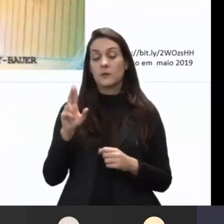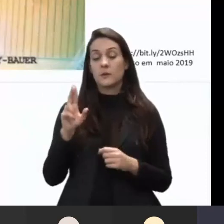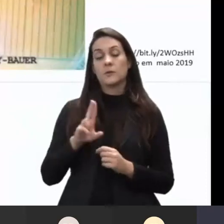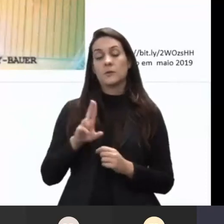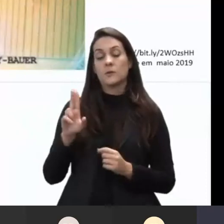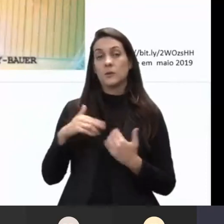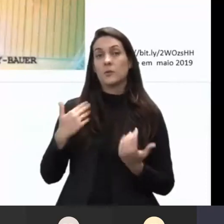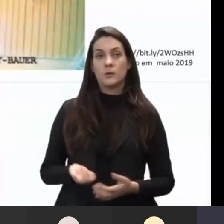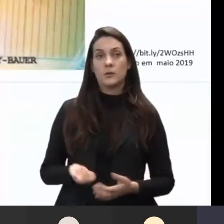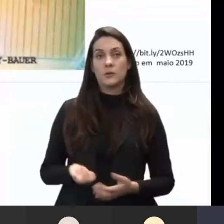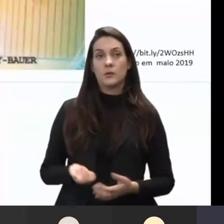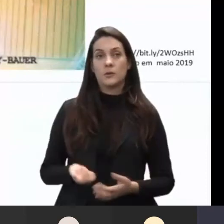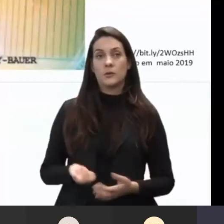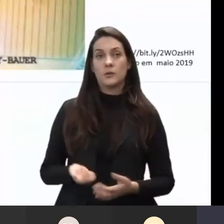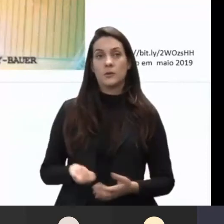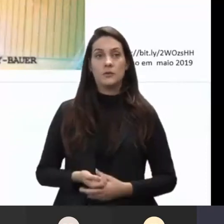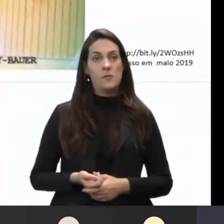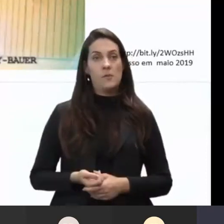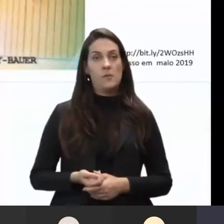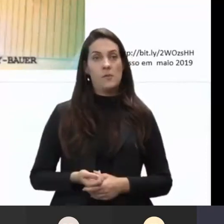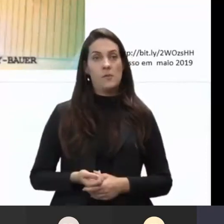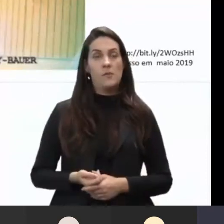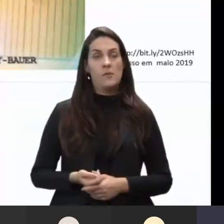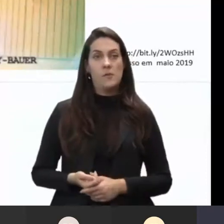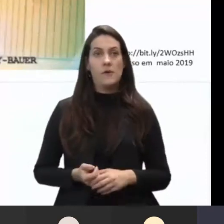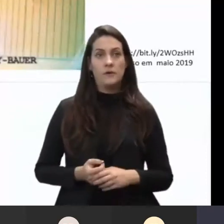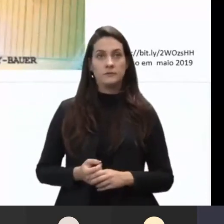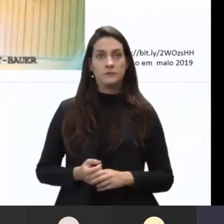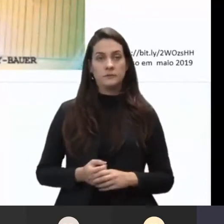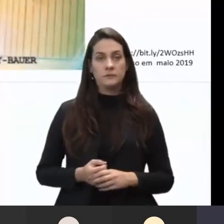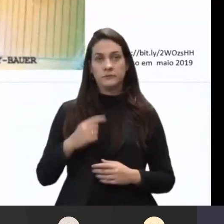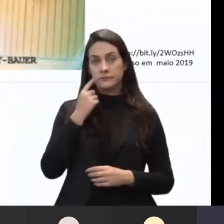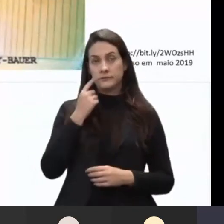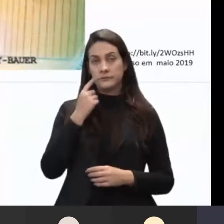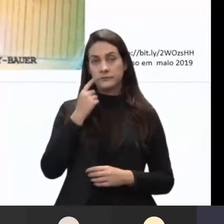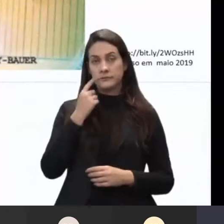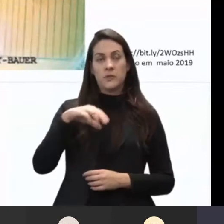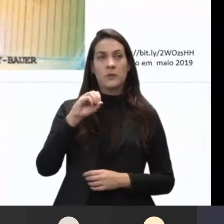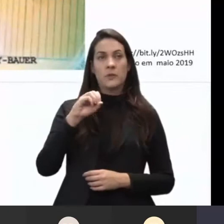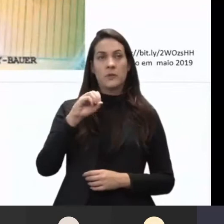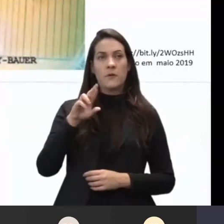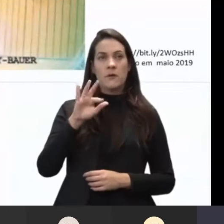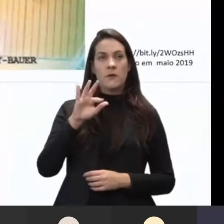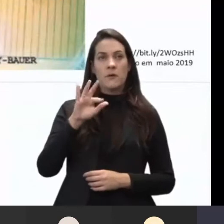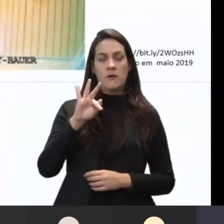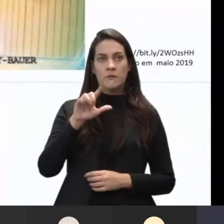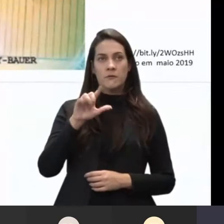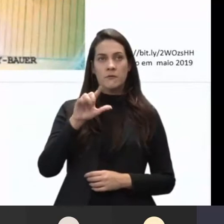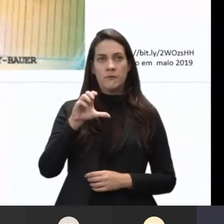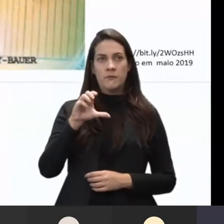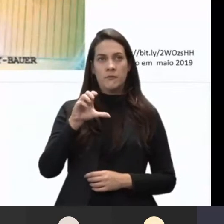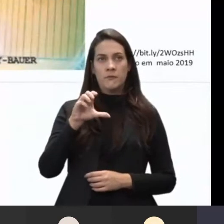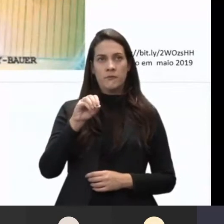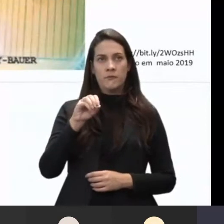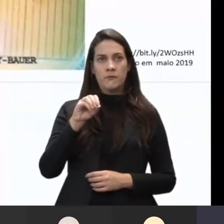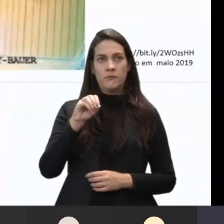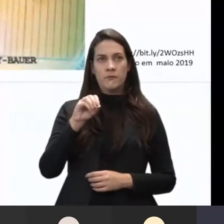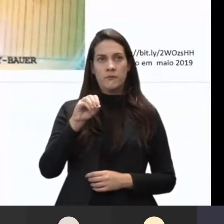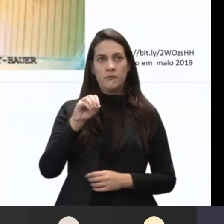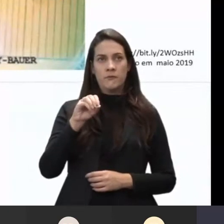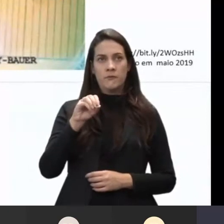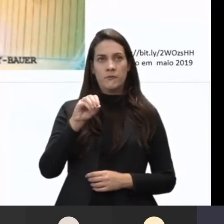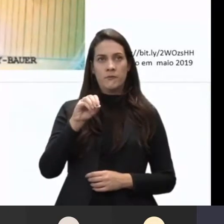são os halos. Então, vamos pegar aqui o nosso exemplo, que é o norfloxacino. Então, nós utilizamos aí o antibiótico